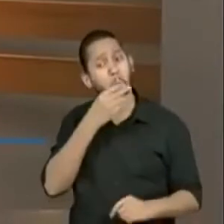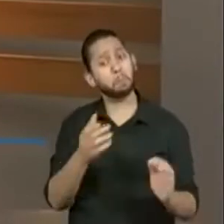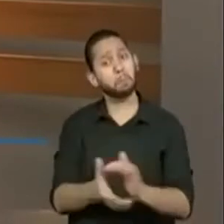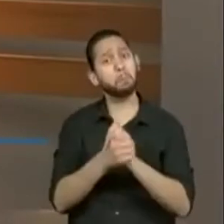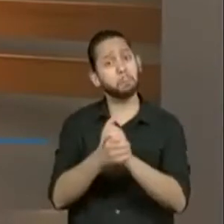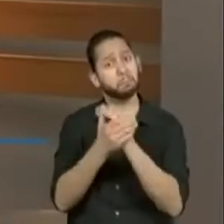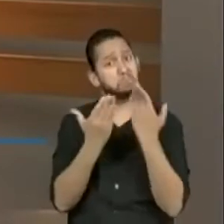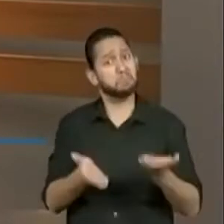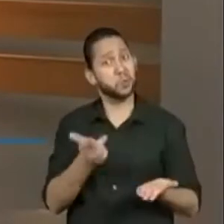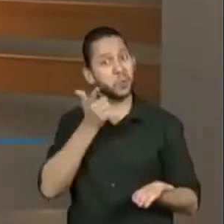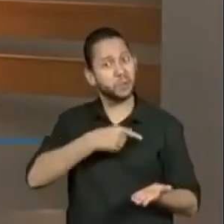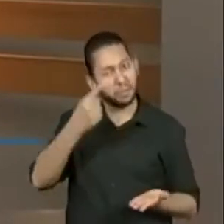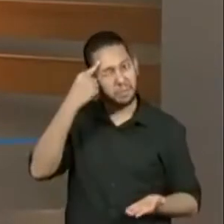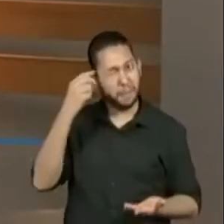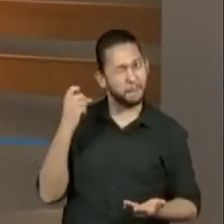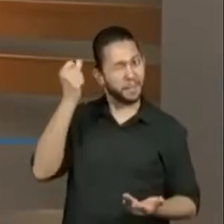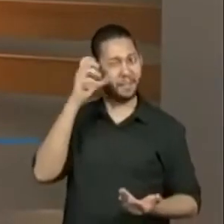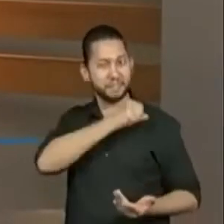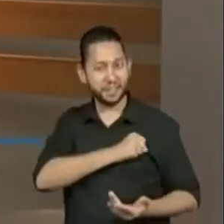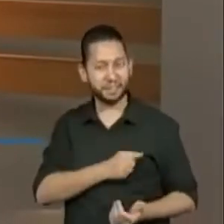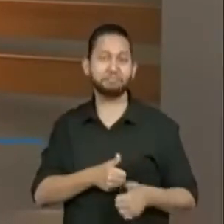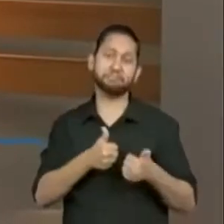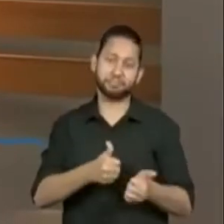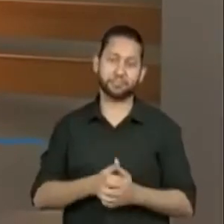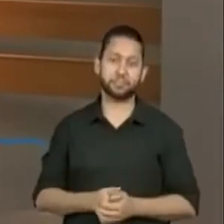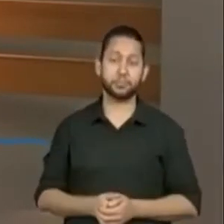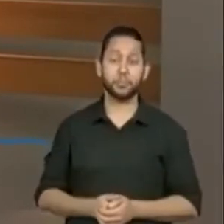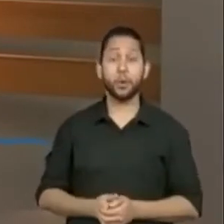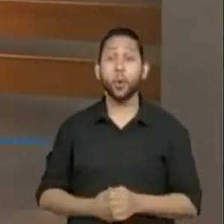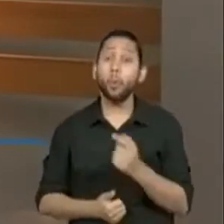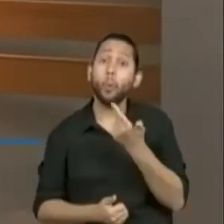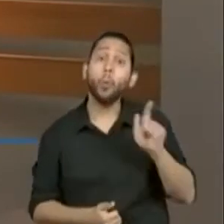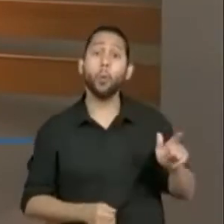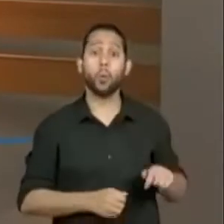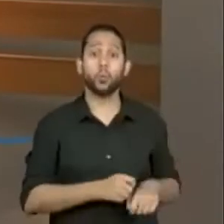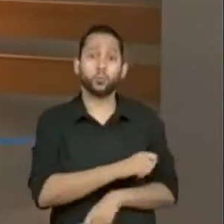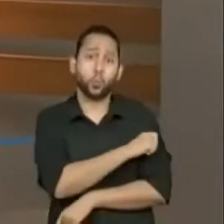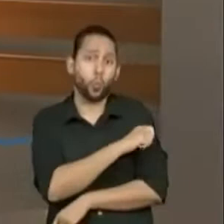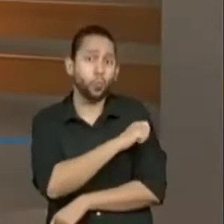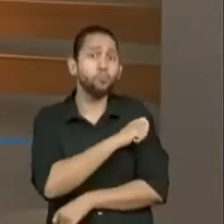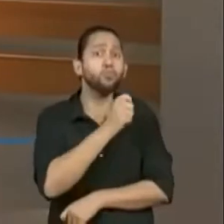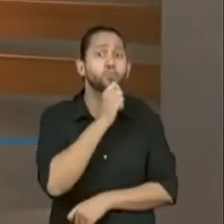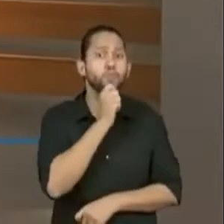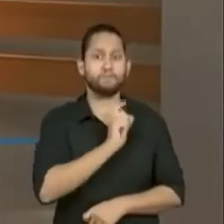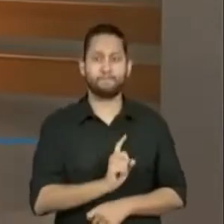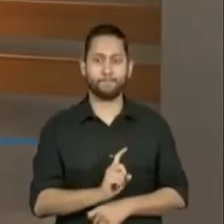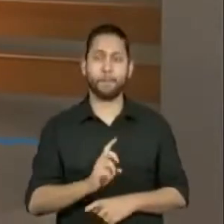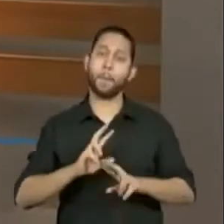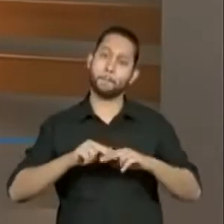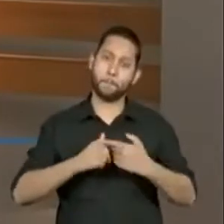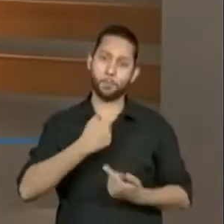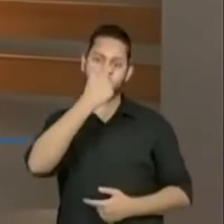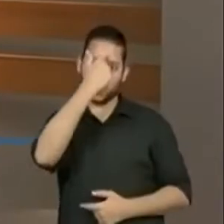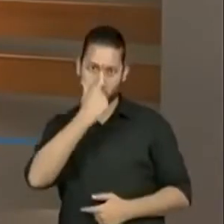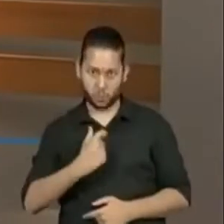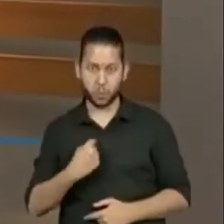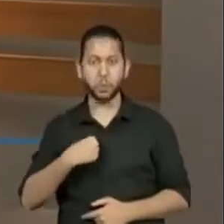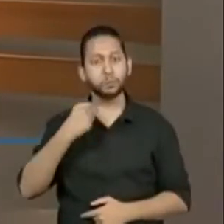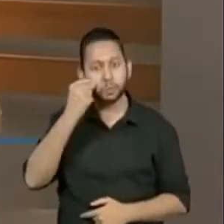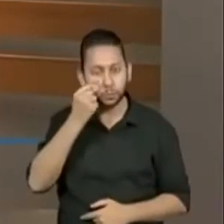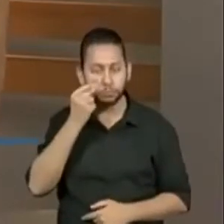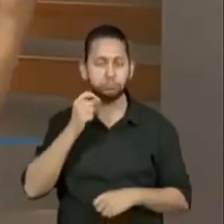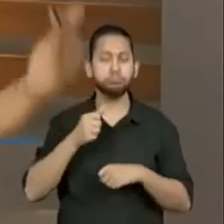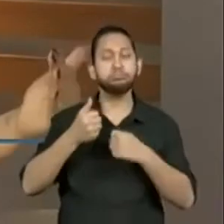conseguem realizar todos assim tão rapidamente então meu papel aqui é mostrar todas as estratégias para que todos os alunos